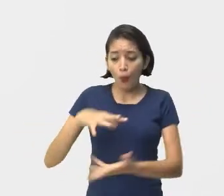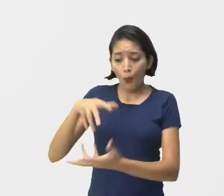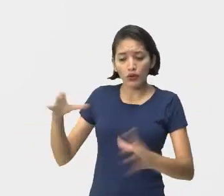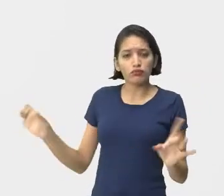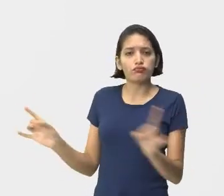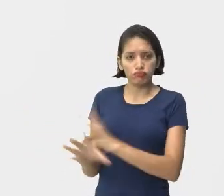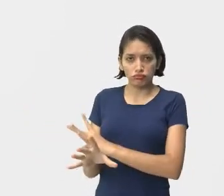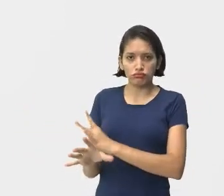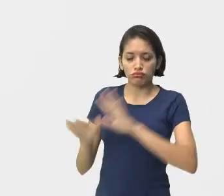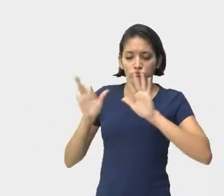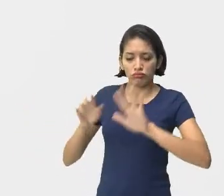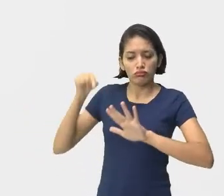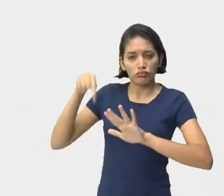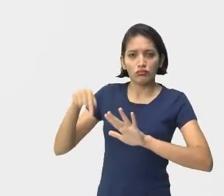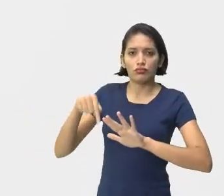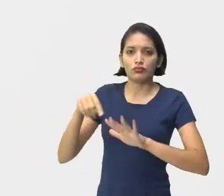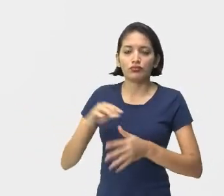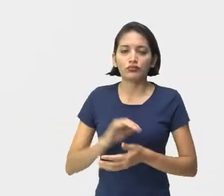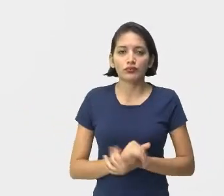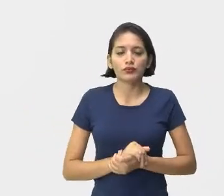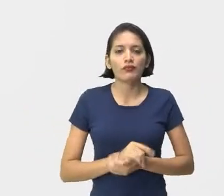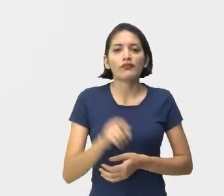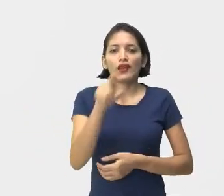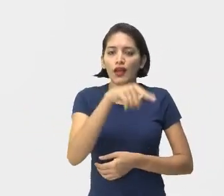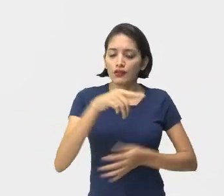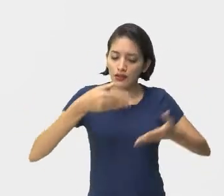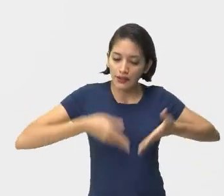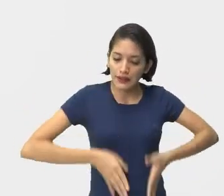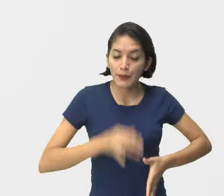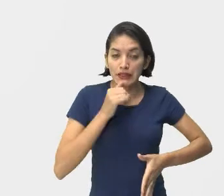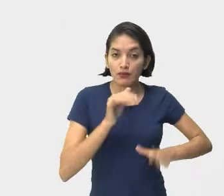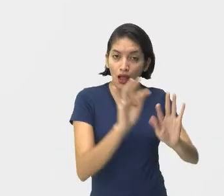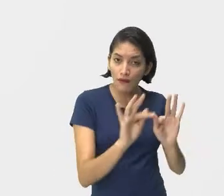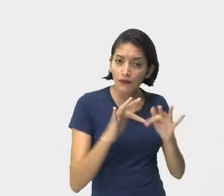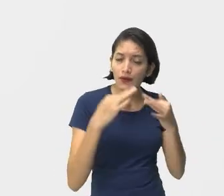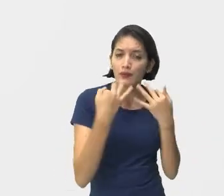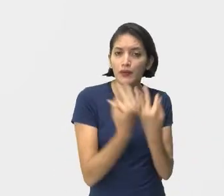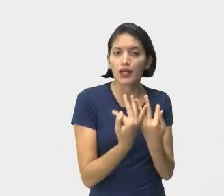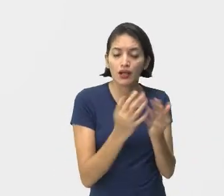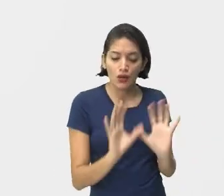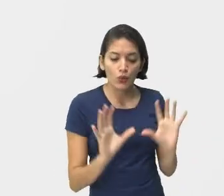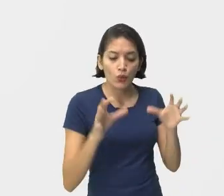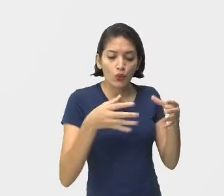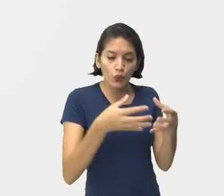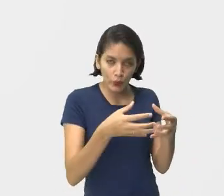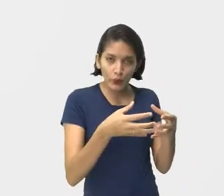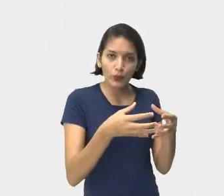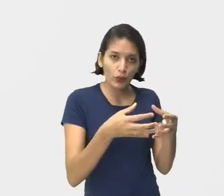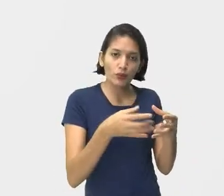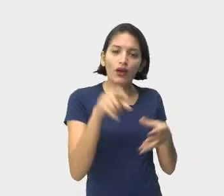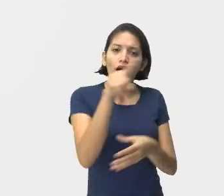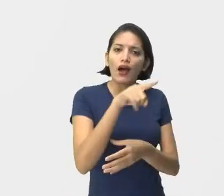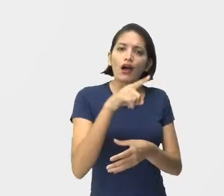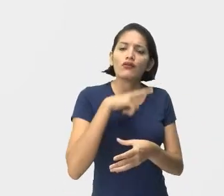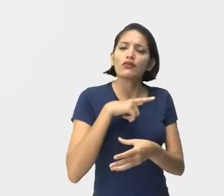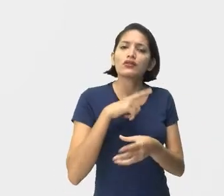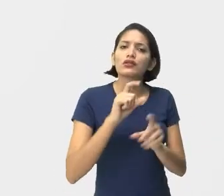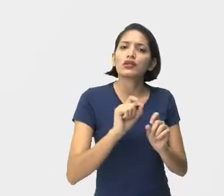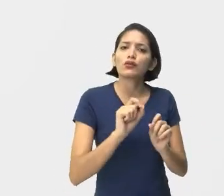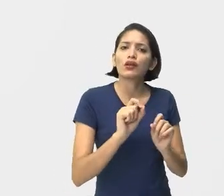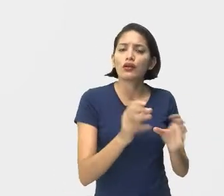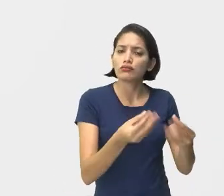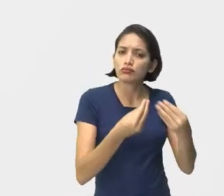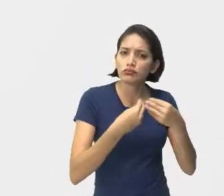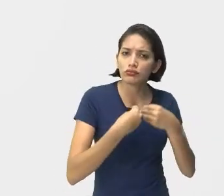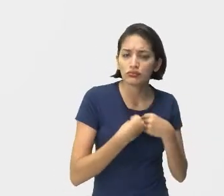O mundo está ali. E você vai nascer numa família, você vai nascer num grupo, e você vai receber nessa família,